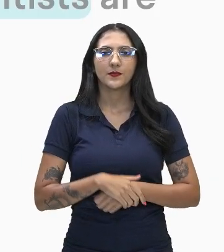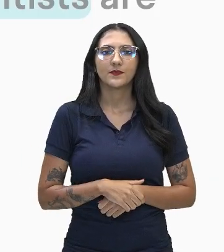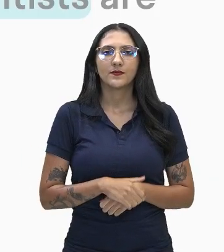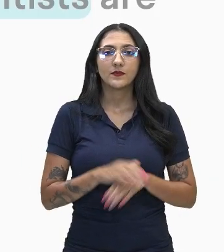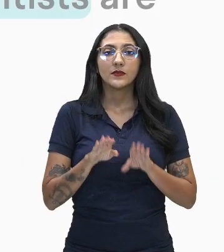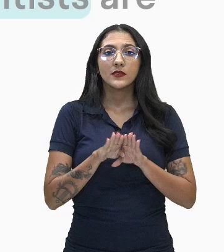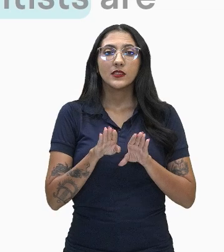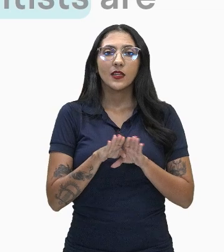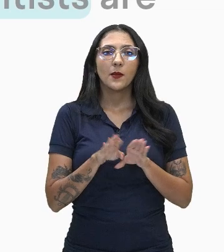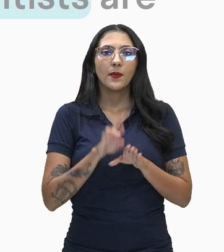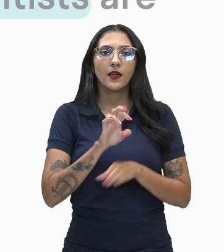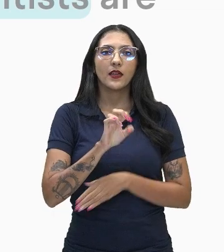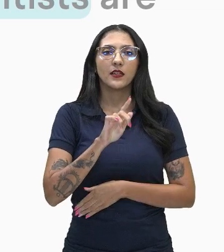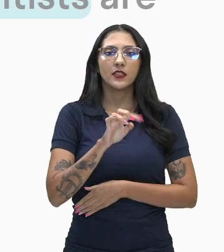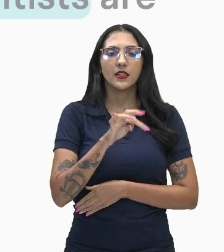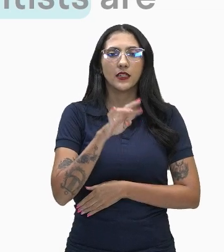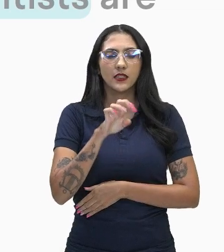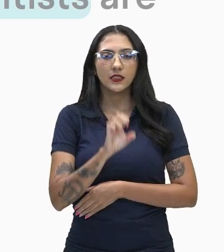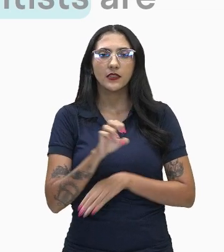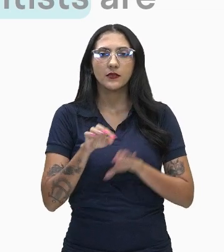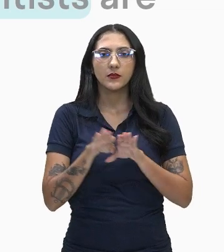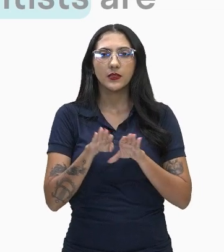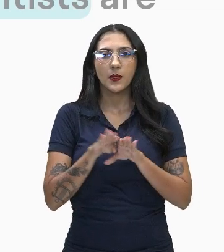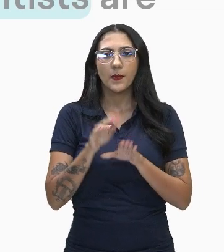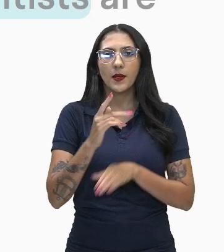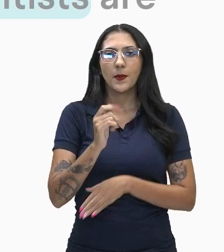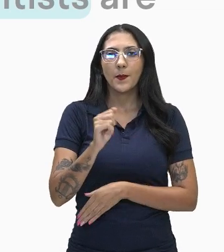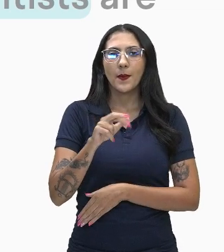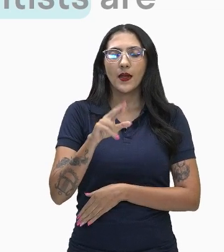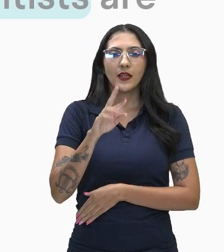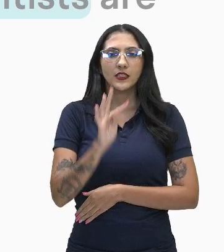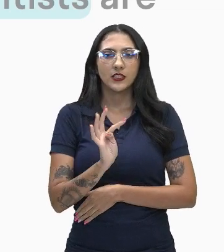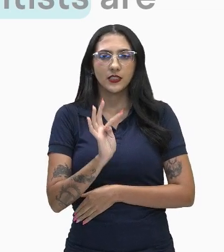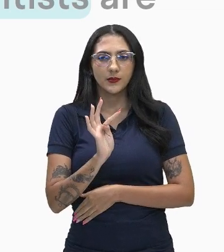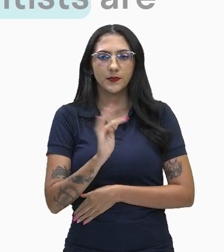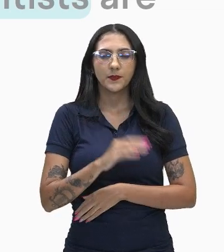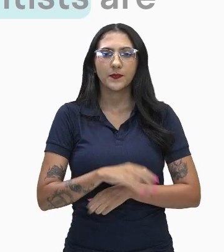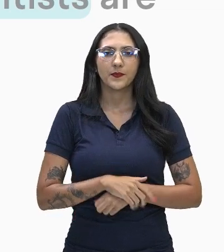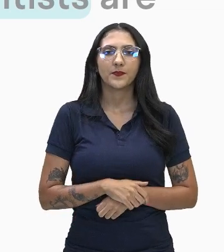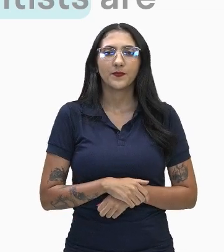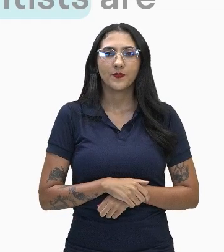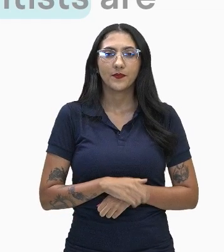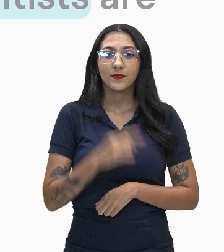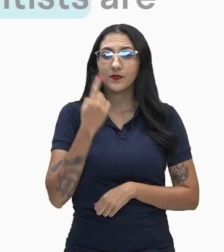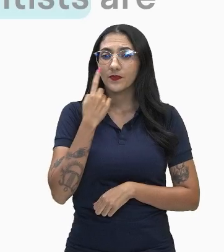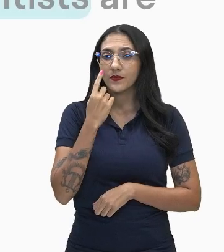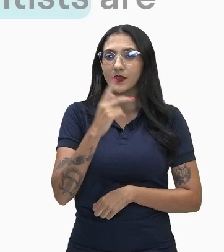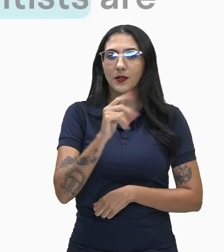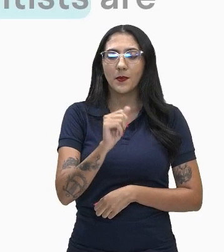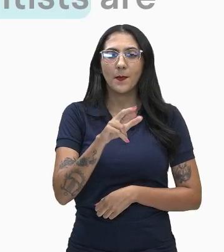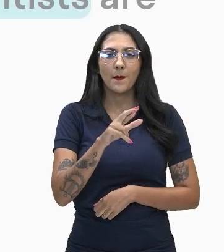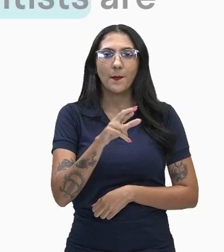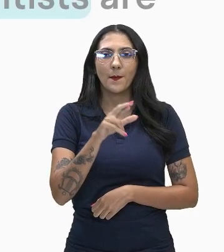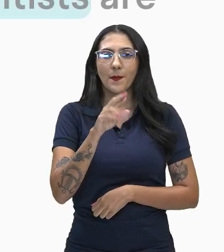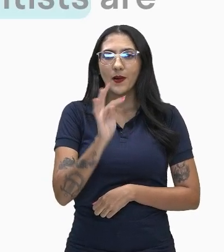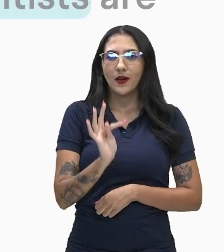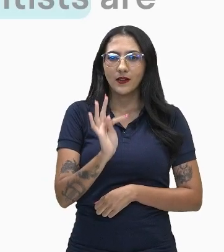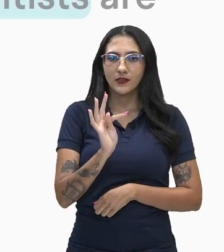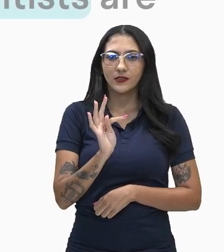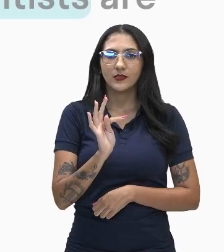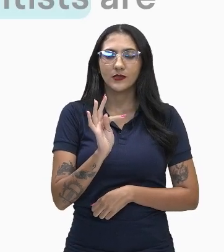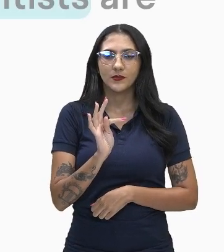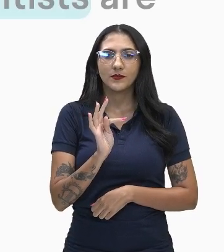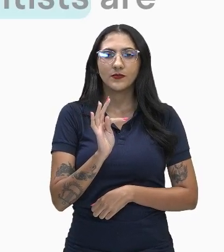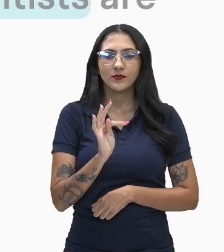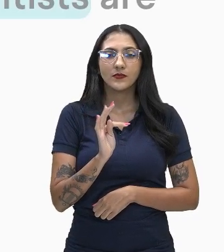Regenerate, regenerar, part, quer dizer parte. Olha a palavra part ali, part e port,